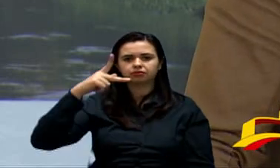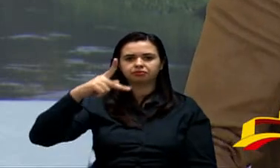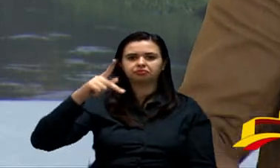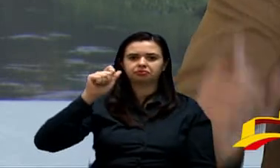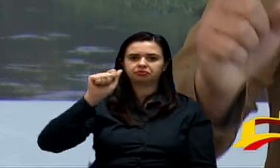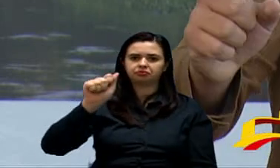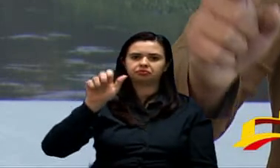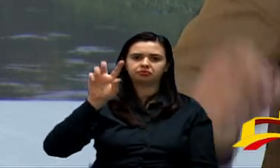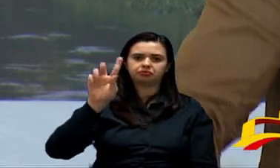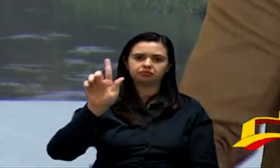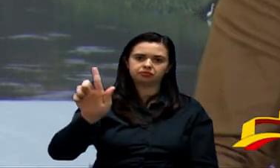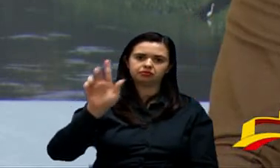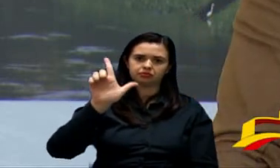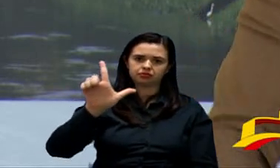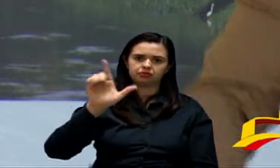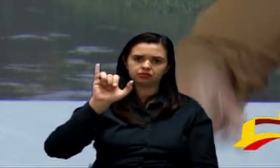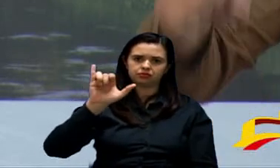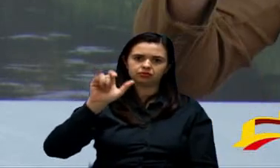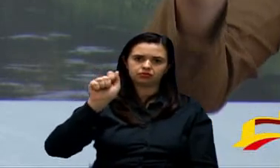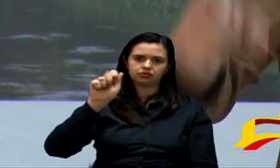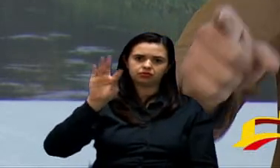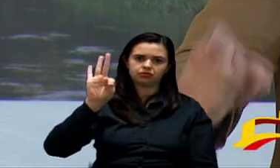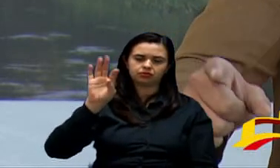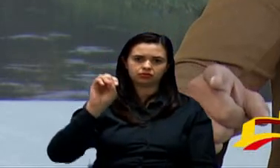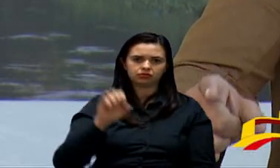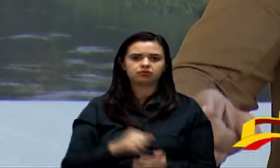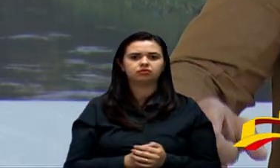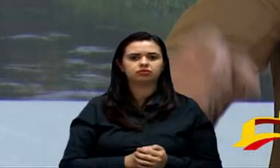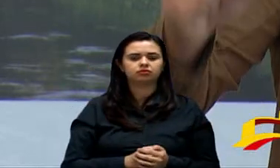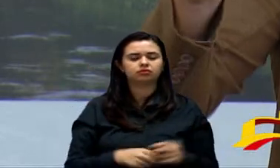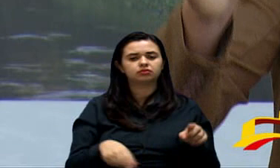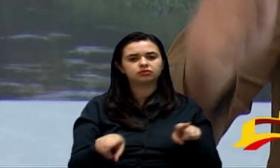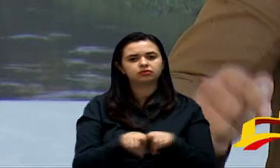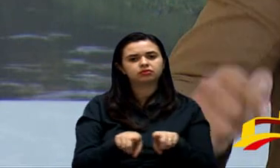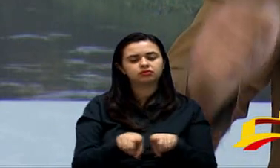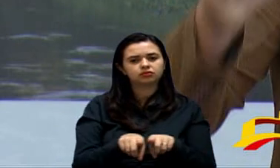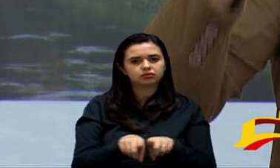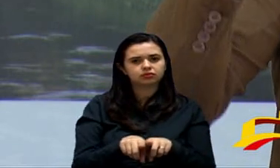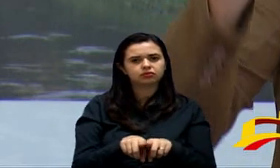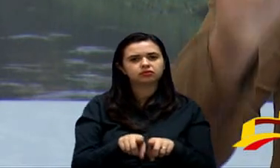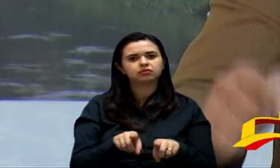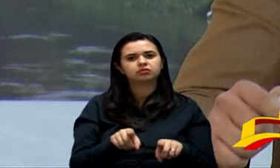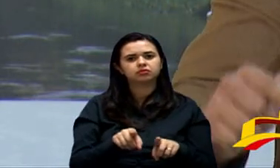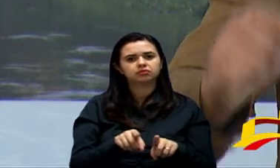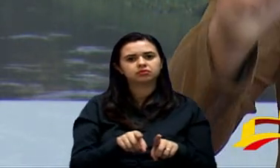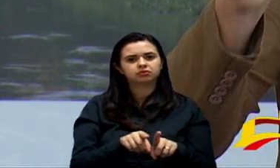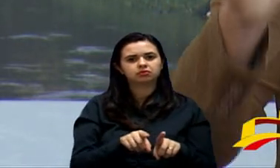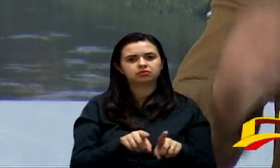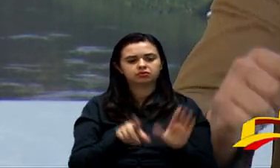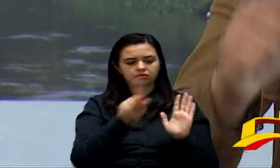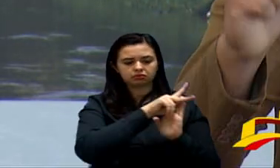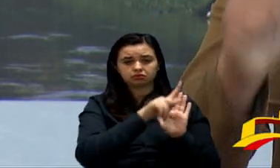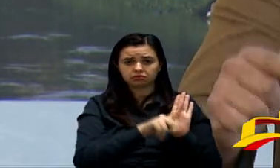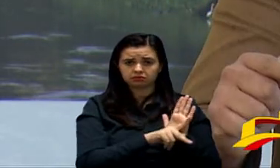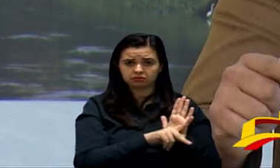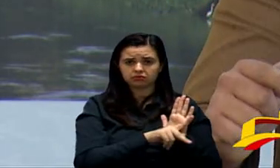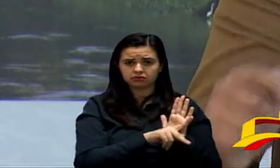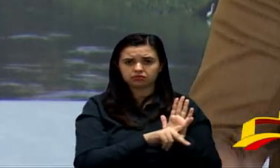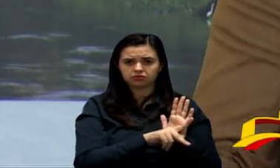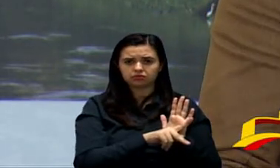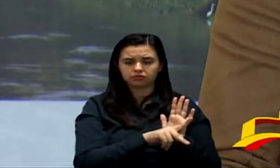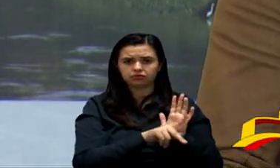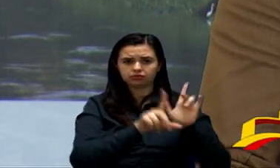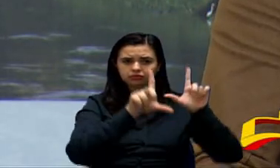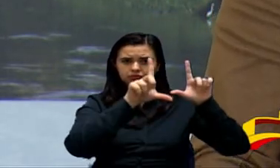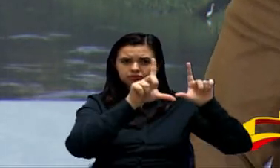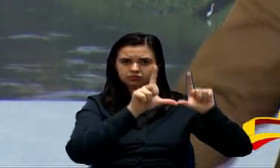todo. É um mega e um baita projeto ambiental. Eu tenho um projeto aqui que prevê a redução, um projeto que prevê a redução